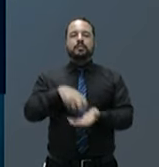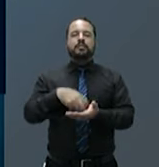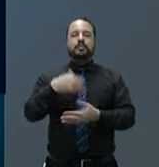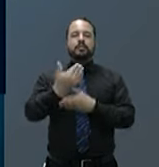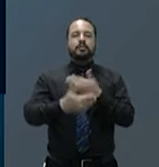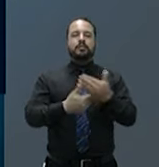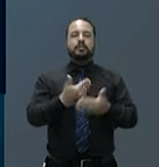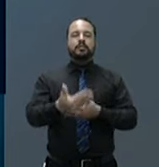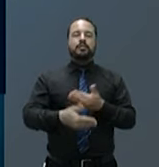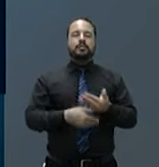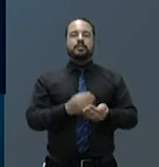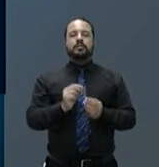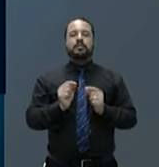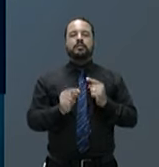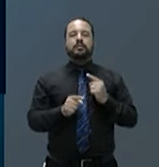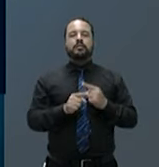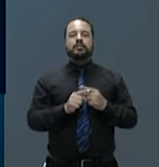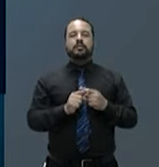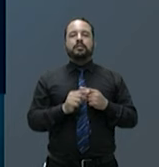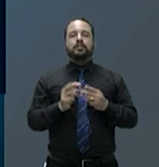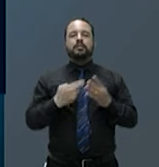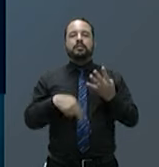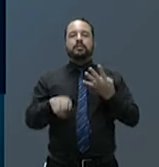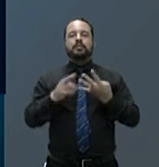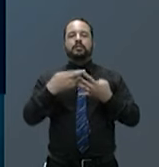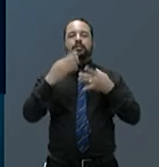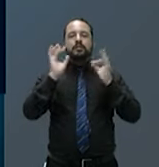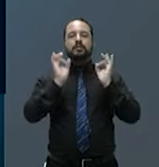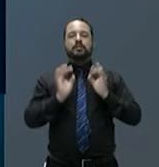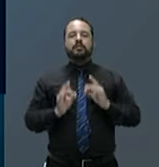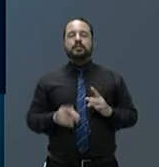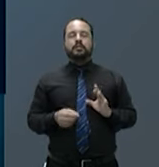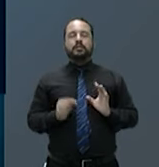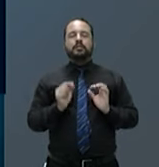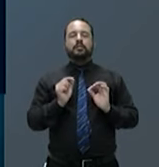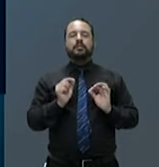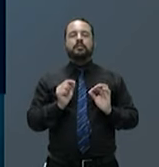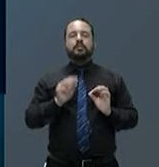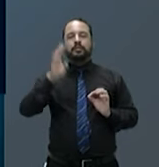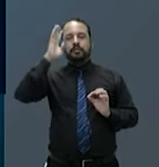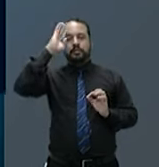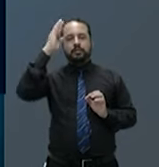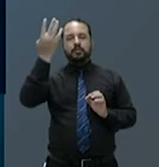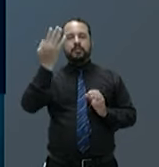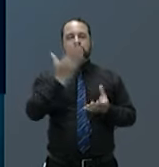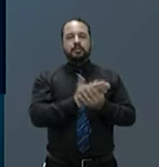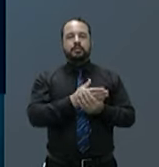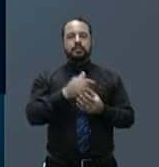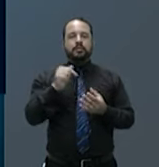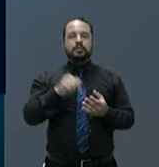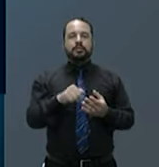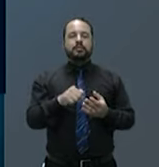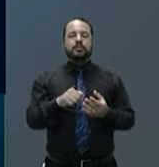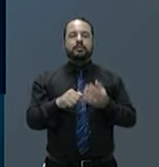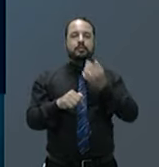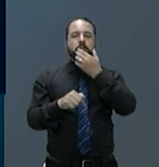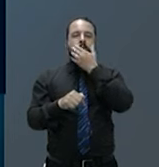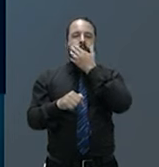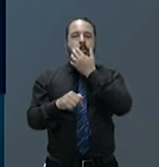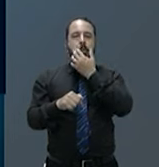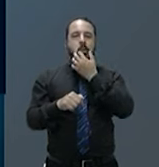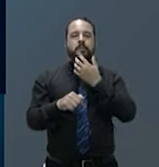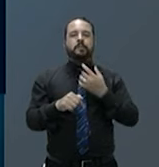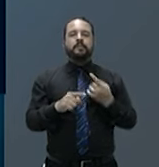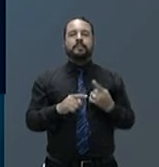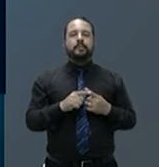município recorre, apresenta recurso especial, alegando no mérito, né, na tese de fundo, a inaplicabilidade da forma